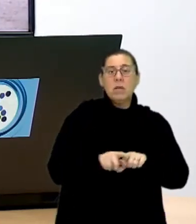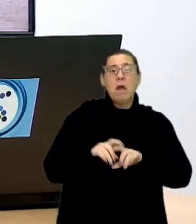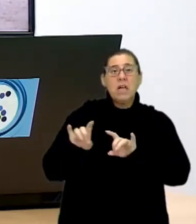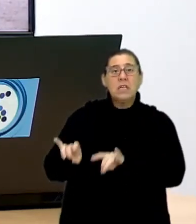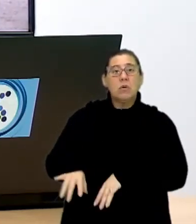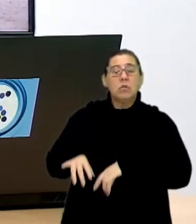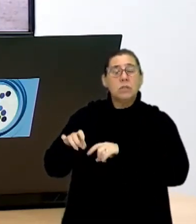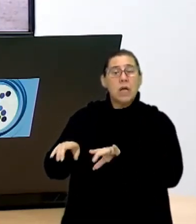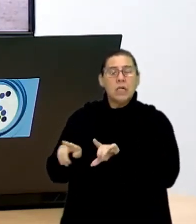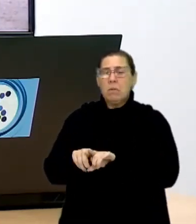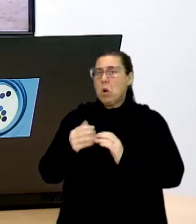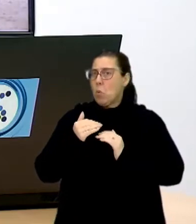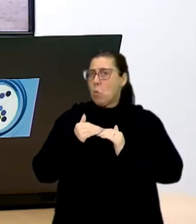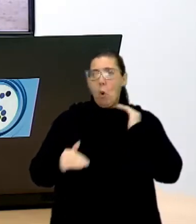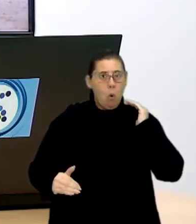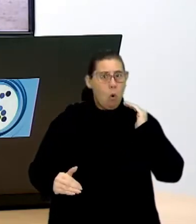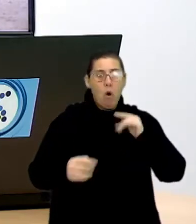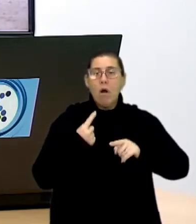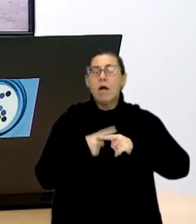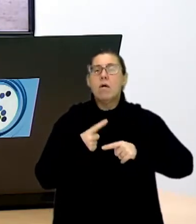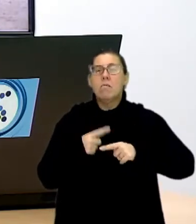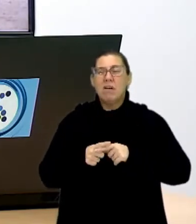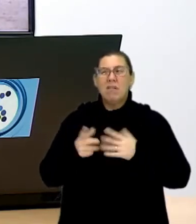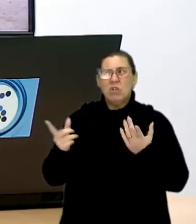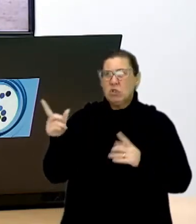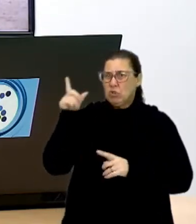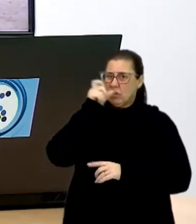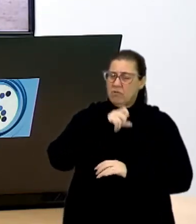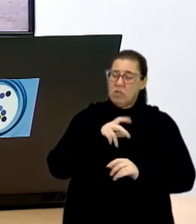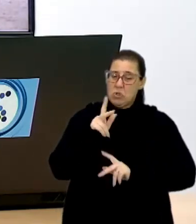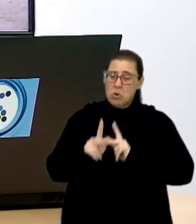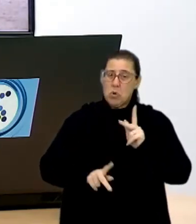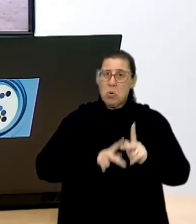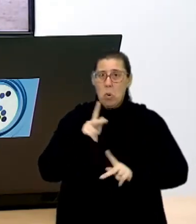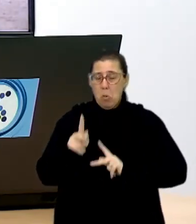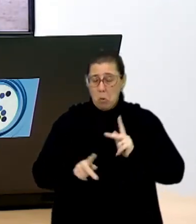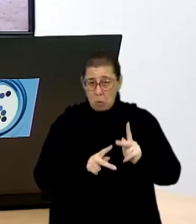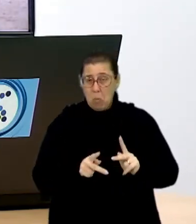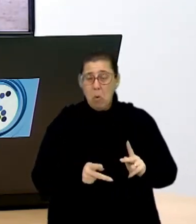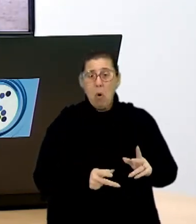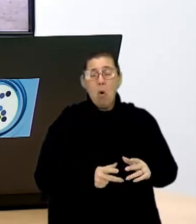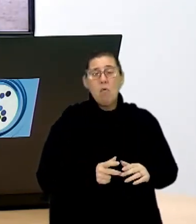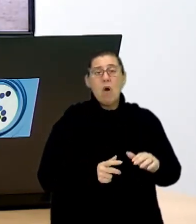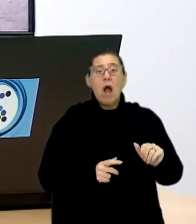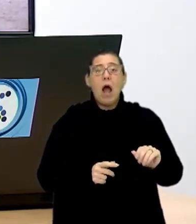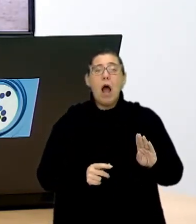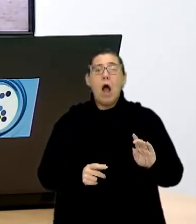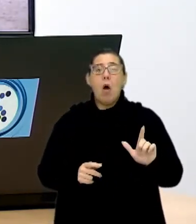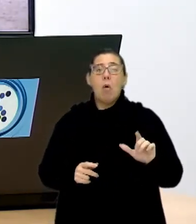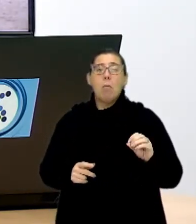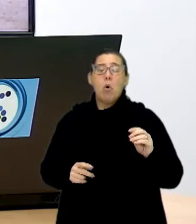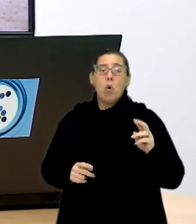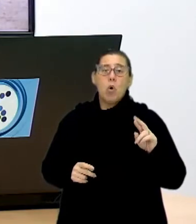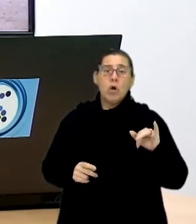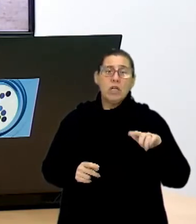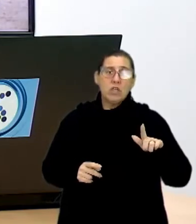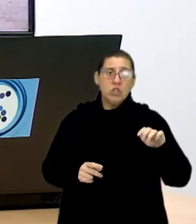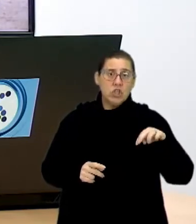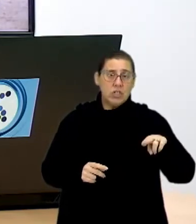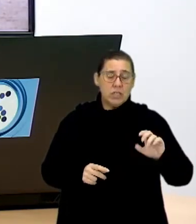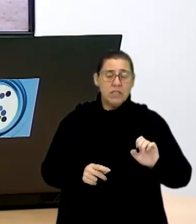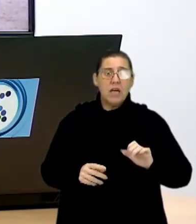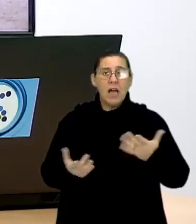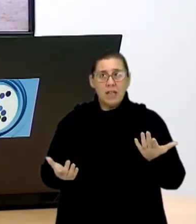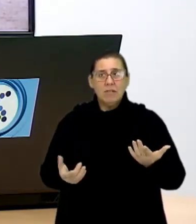contra, porque eles estavam com uma relação meio complicada com os povos aborígenes, então foram contra. Isso fez com que surgisse